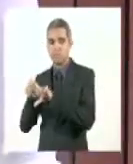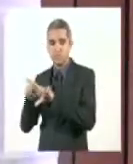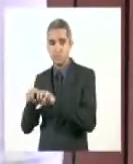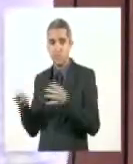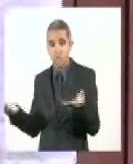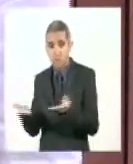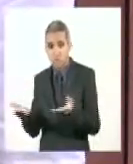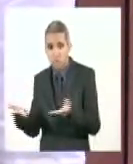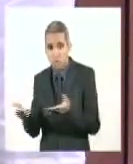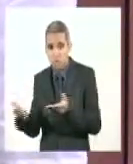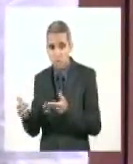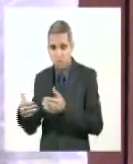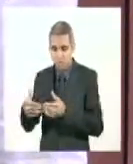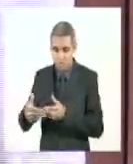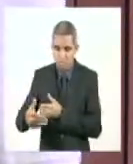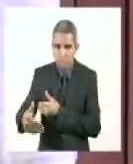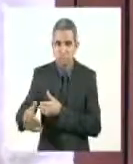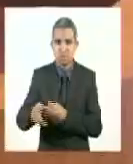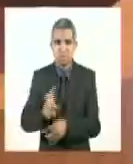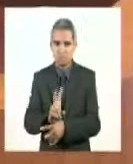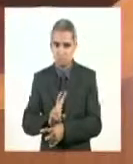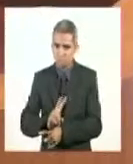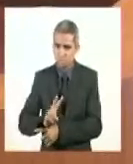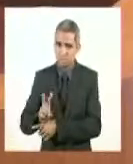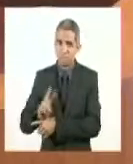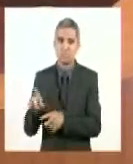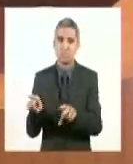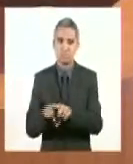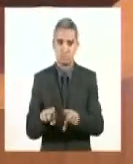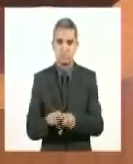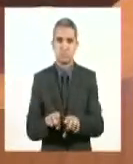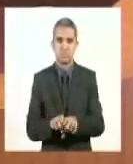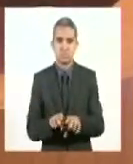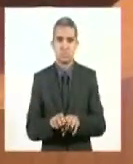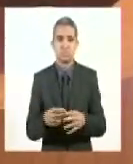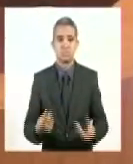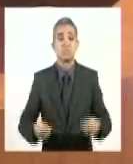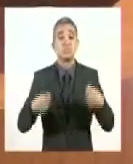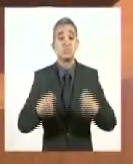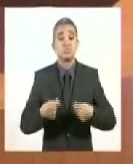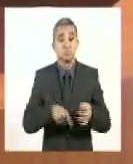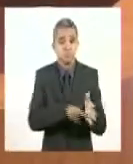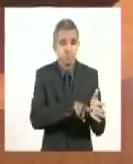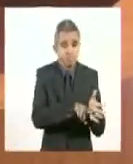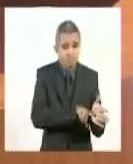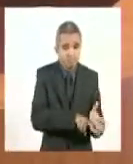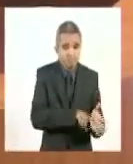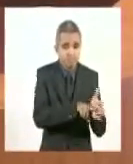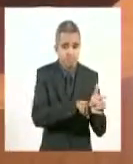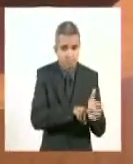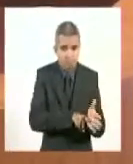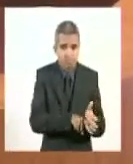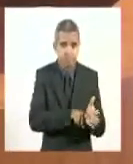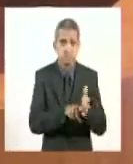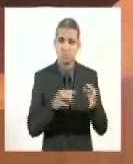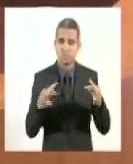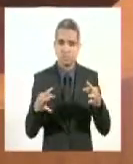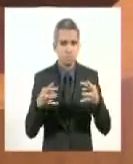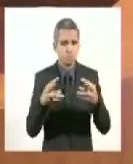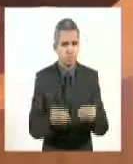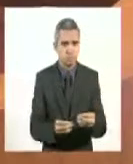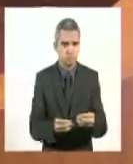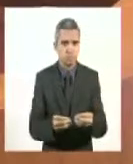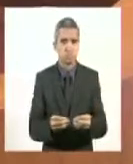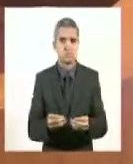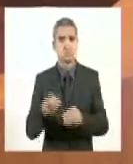acontecendo na gestão atual. Eles devem fiscalizar tanto os